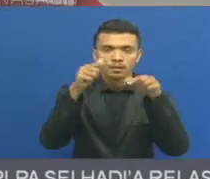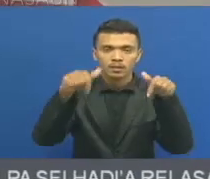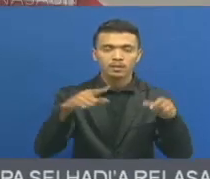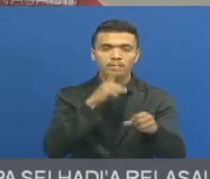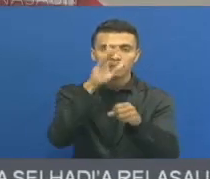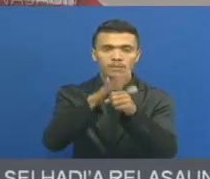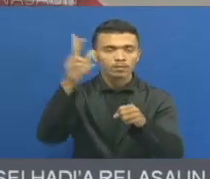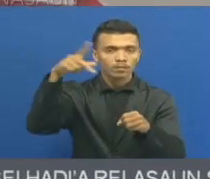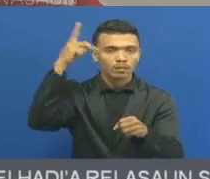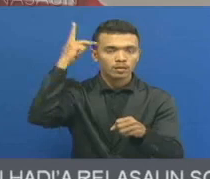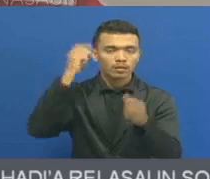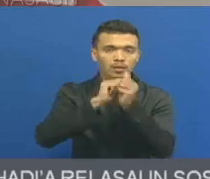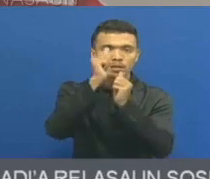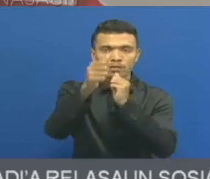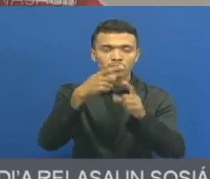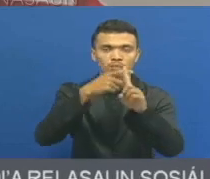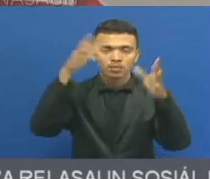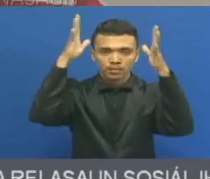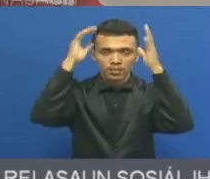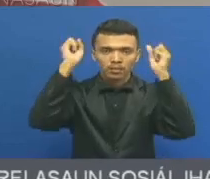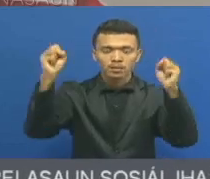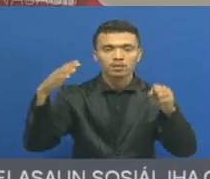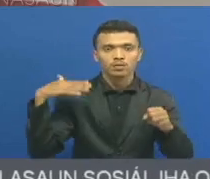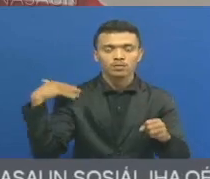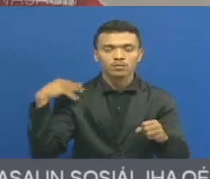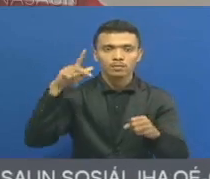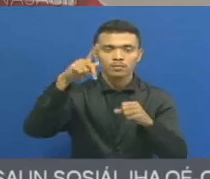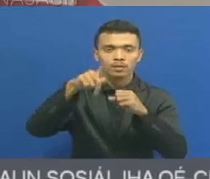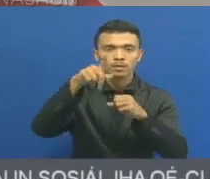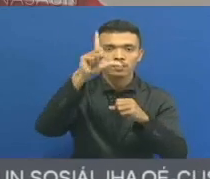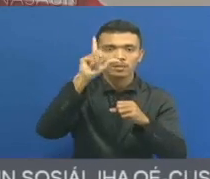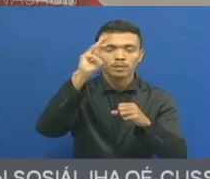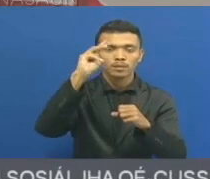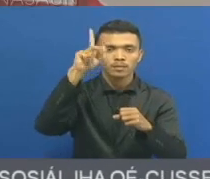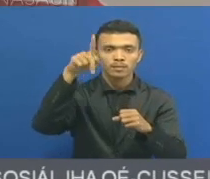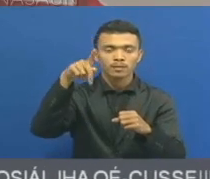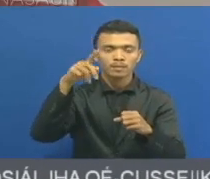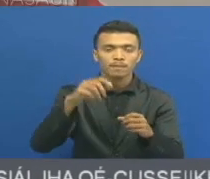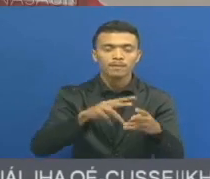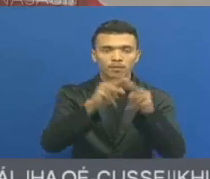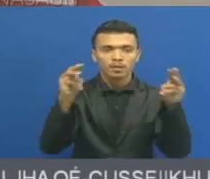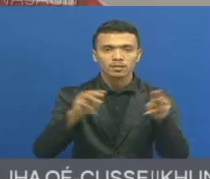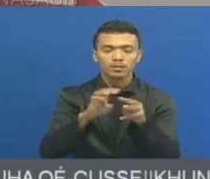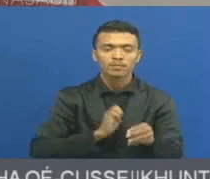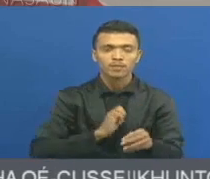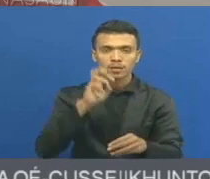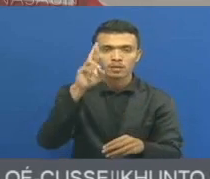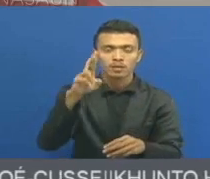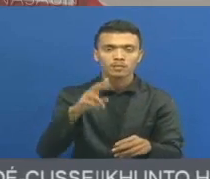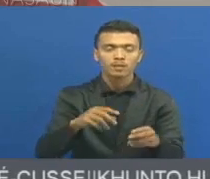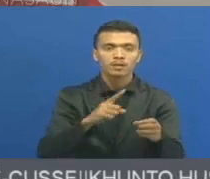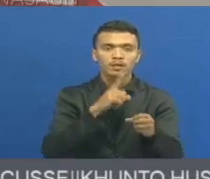Compromisso político de Erratou se presidente Juventude Partido MLPM município Ermera Elder Marçal